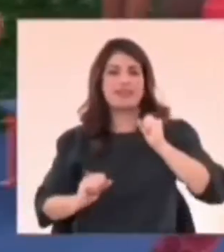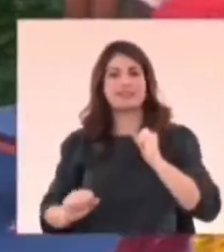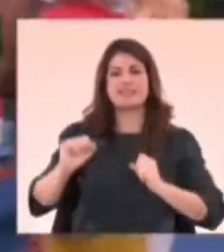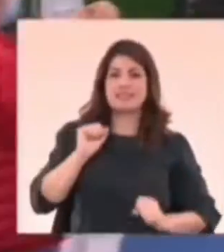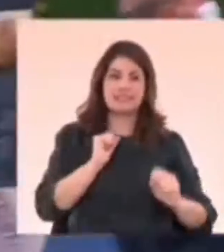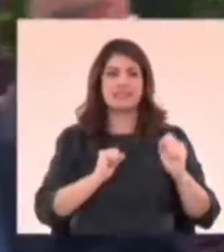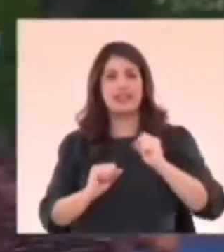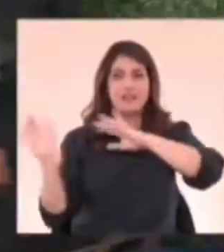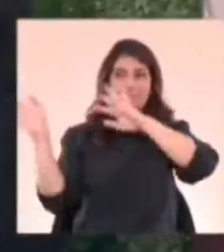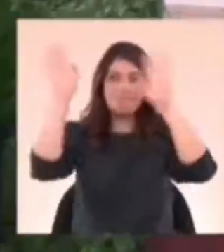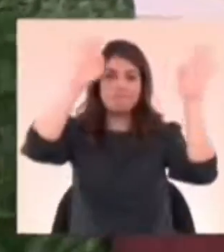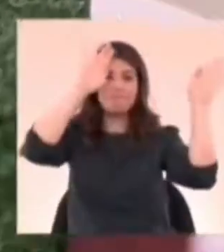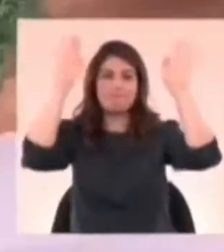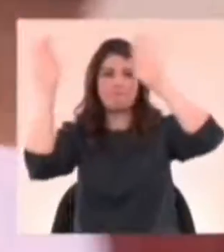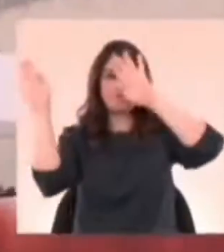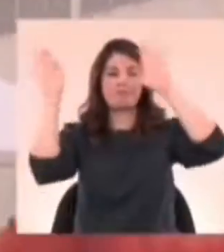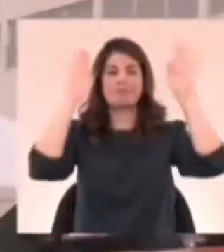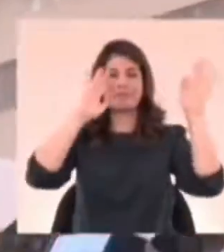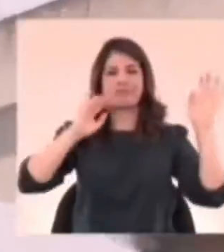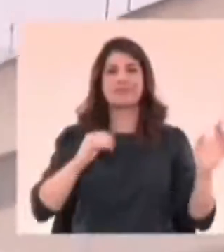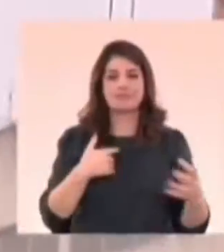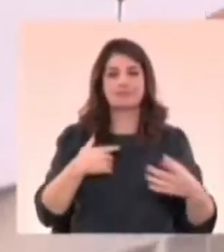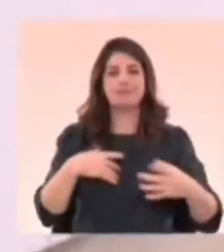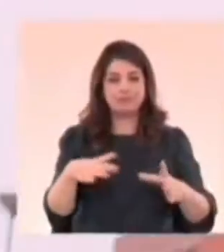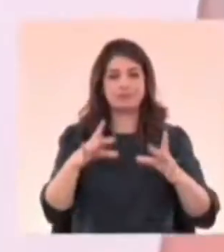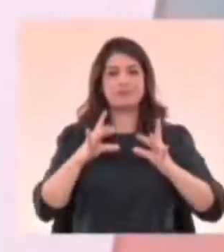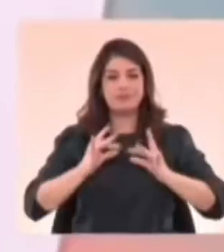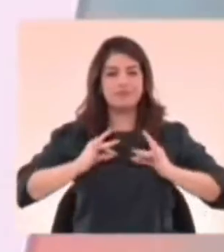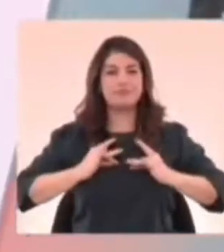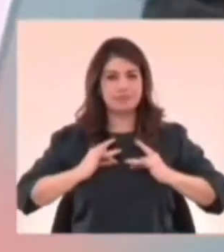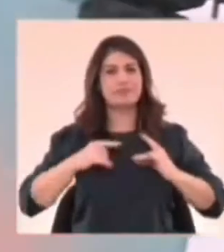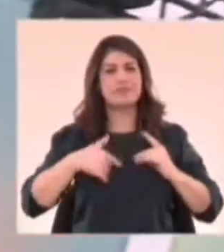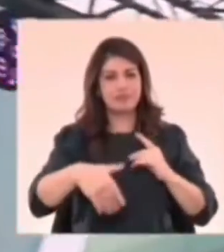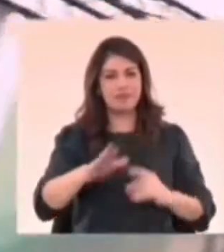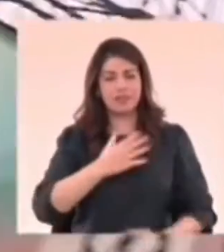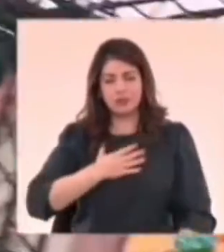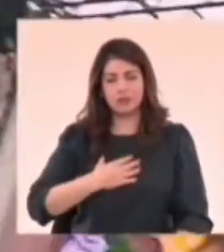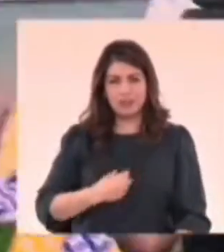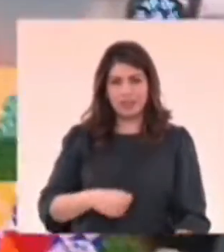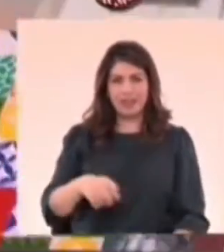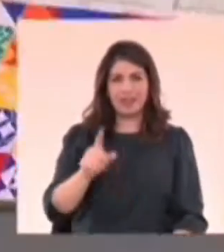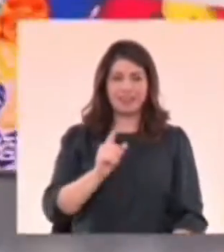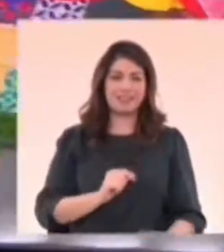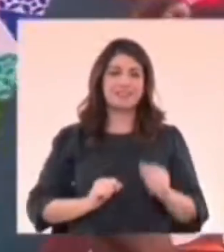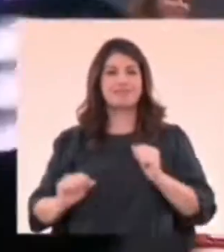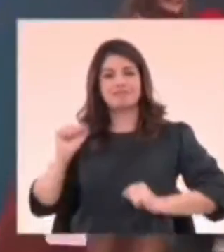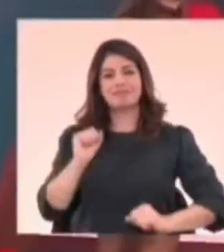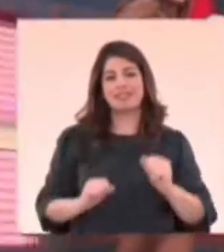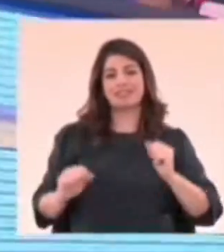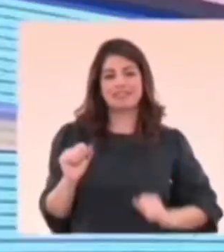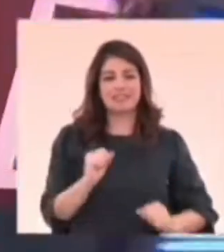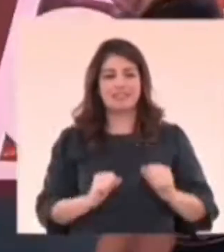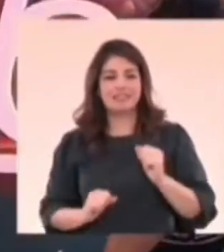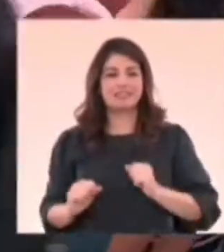os gatos no ar encontrei Costa demais a gurar a balança